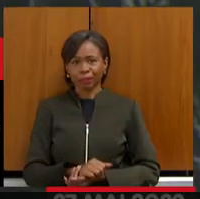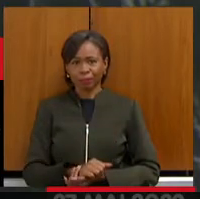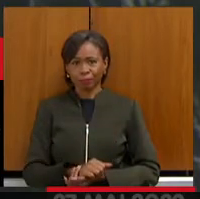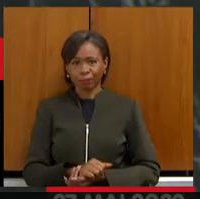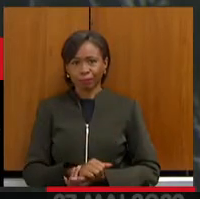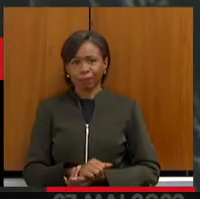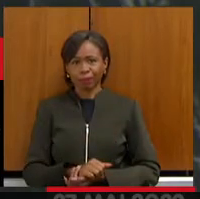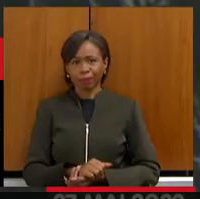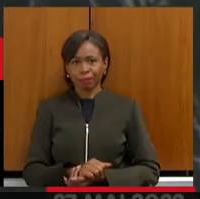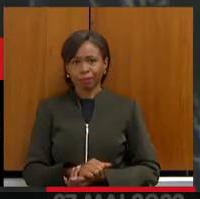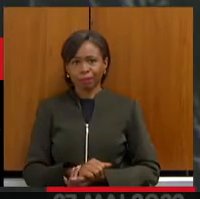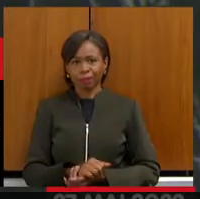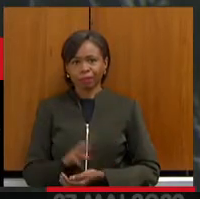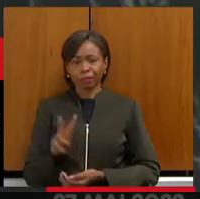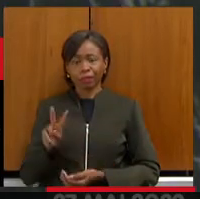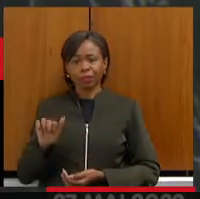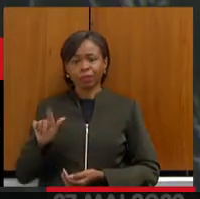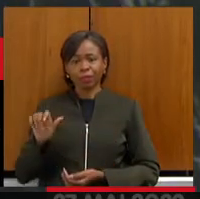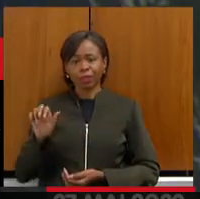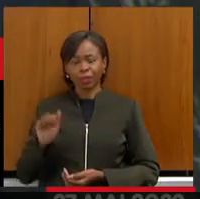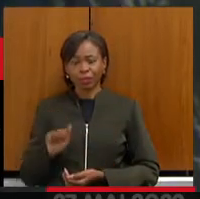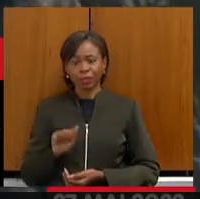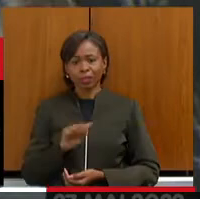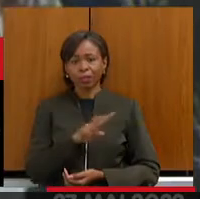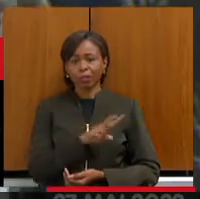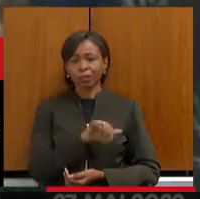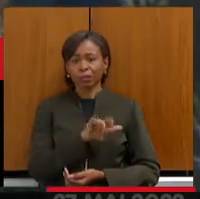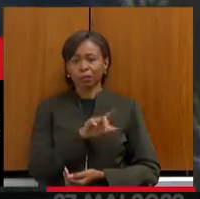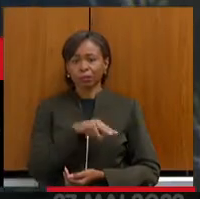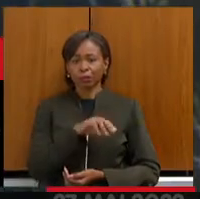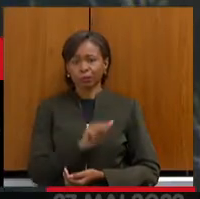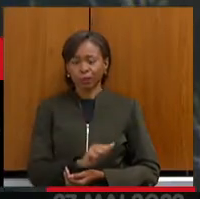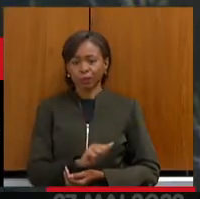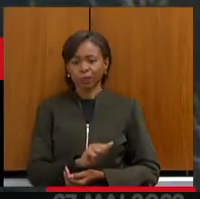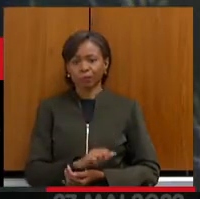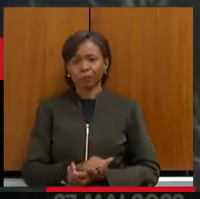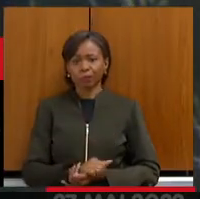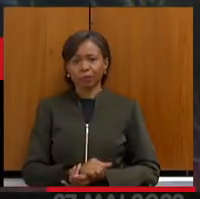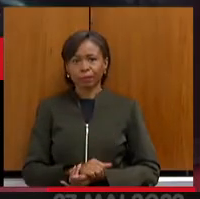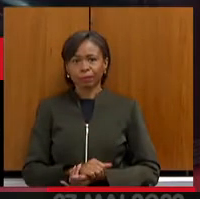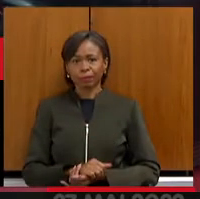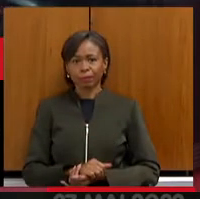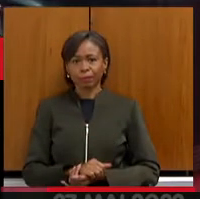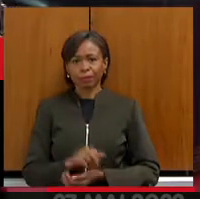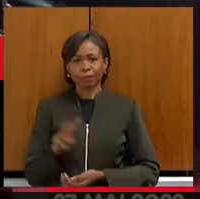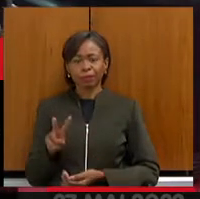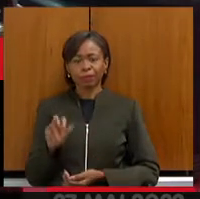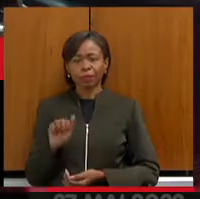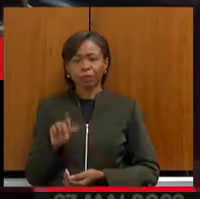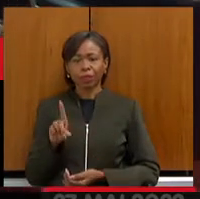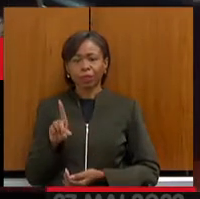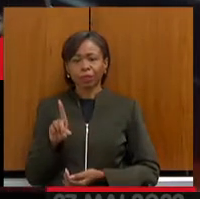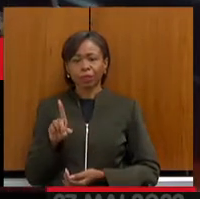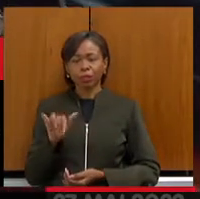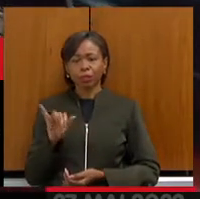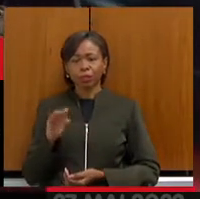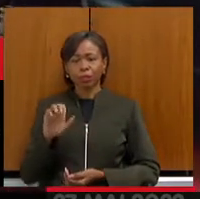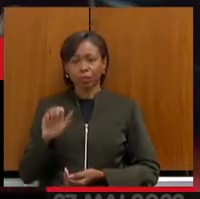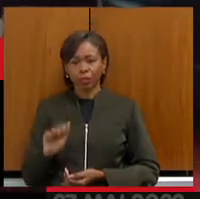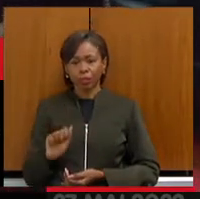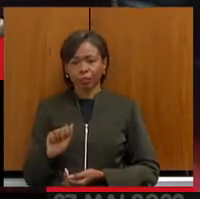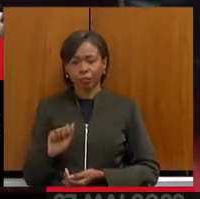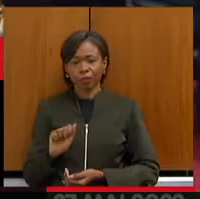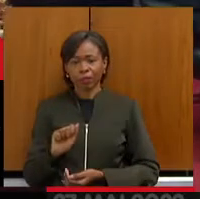Oi Valéria Morato Vilma emericiano Souza valdicéia Reis